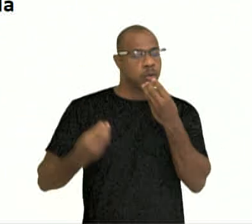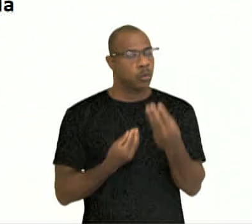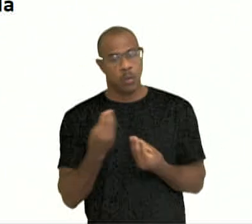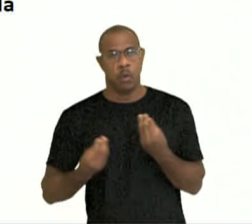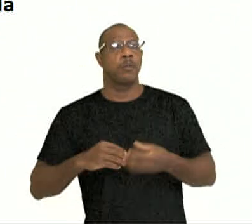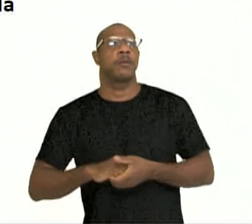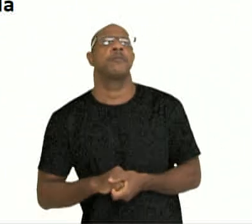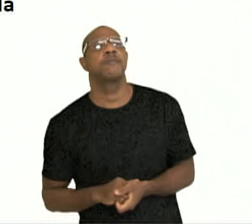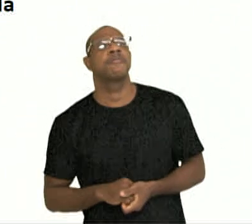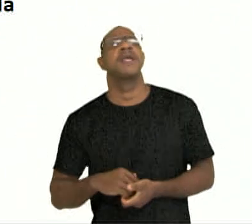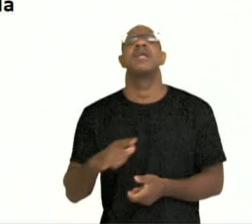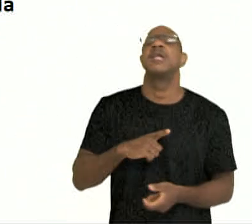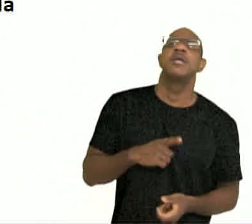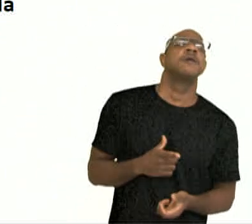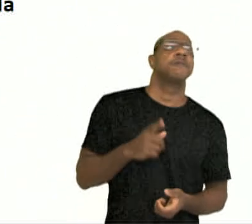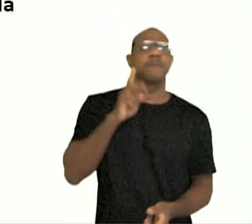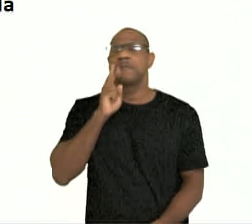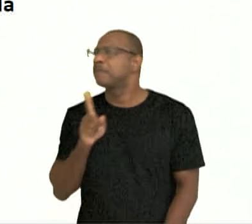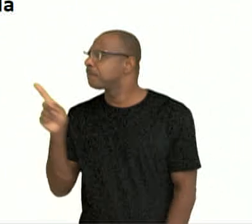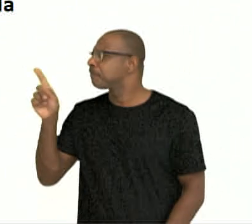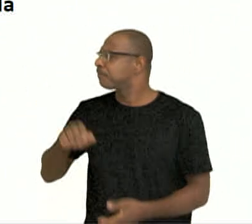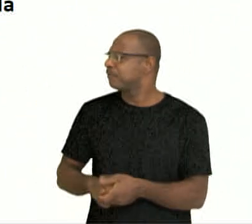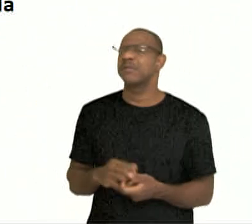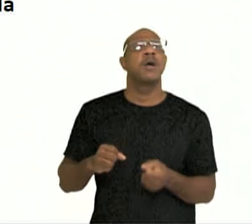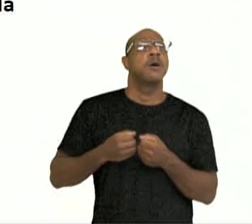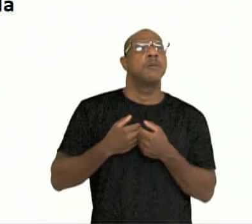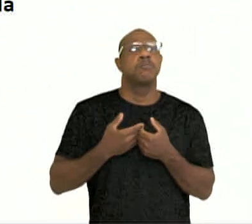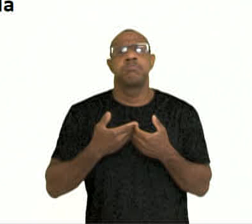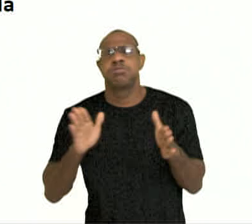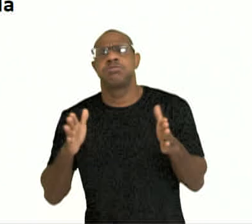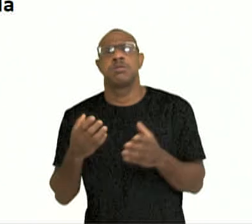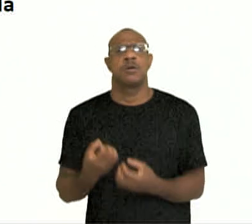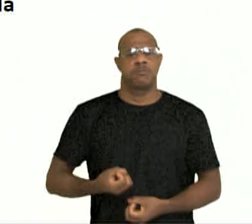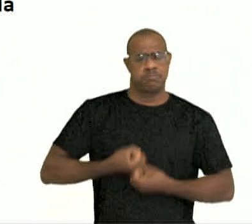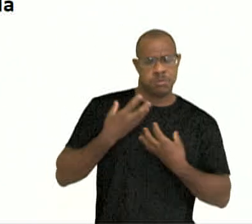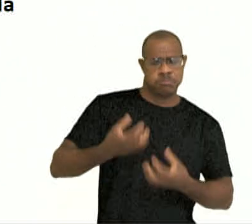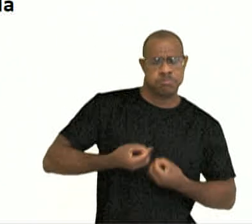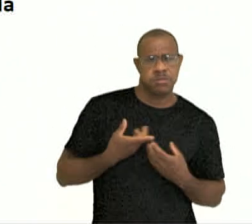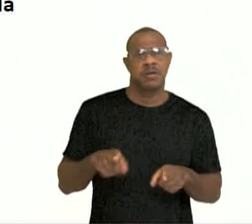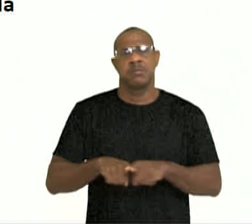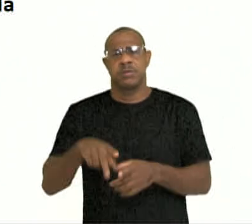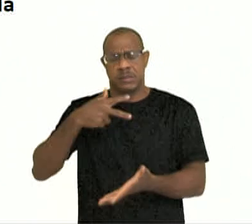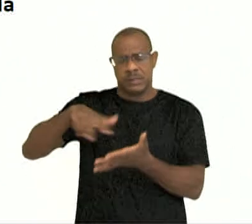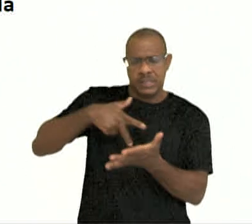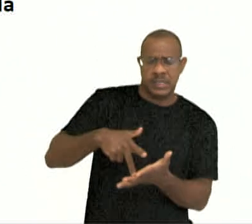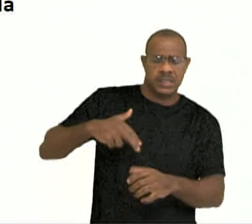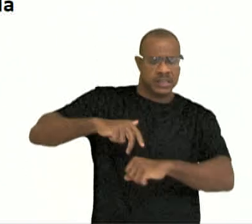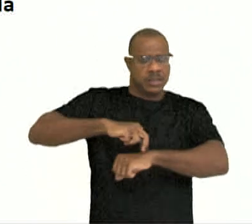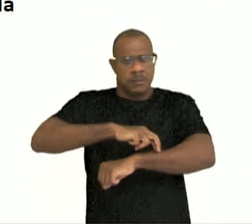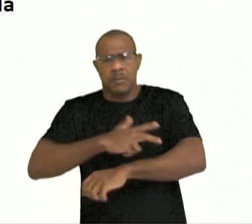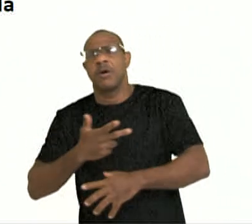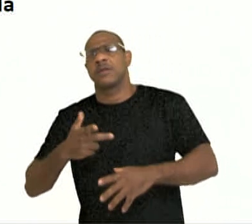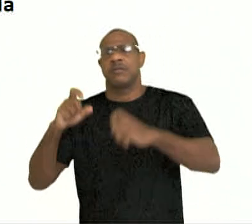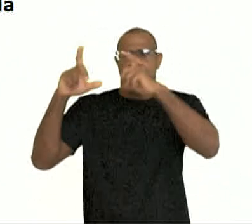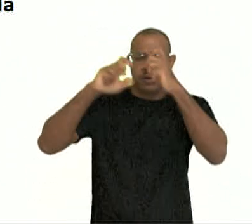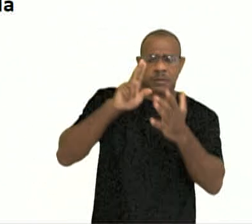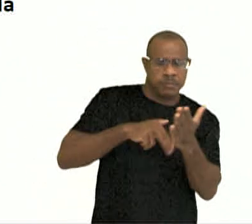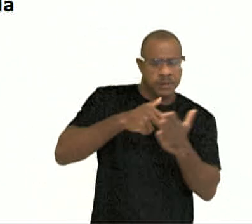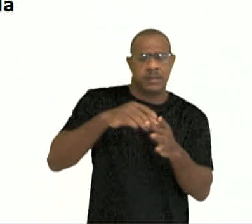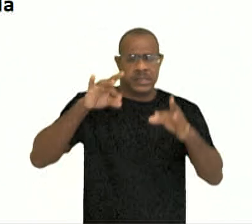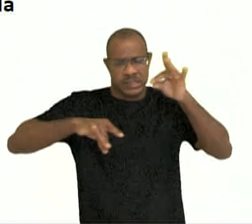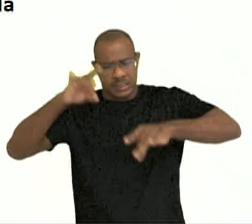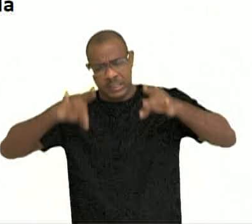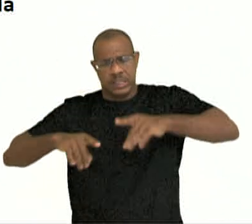estilos, perspectivas, técnicas e abrangência de linguagens artísticas, dança, música, moda, fotografia, pintura,